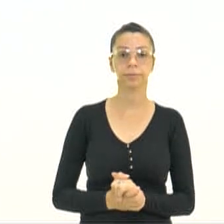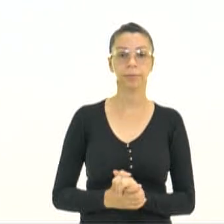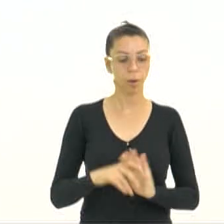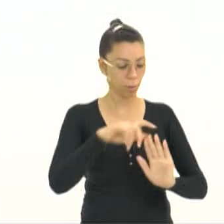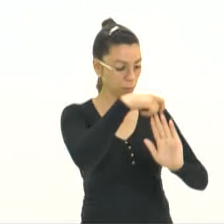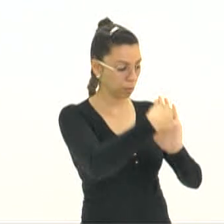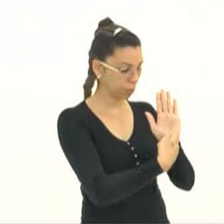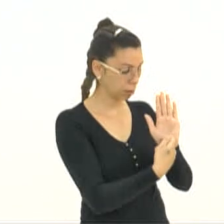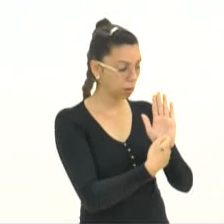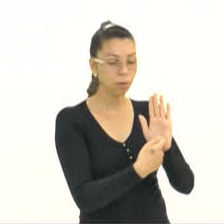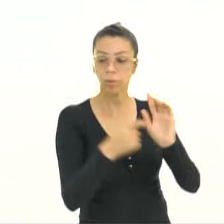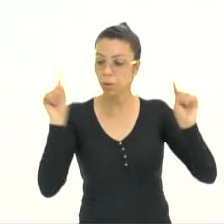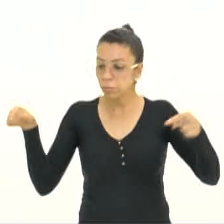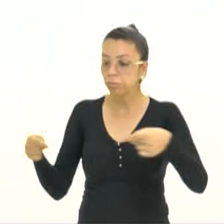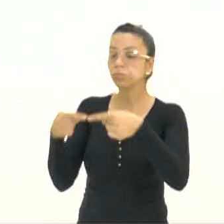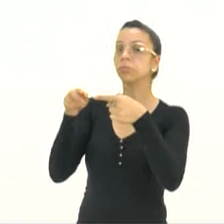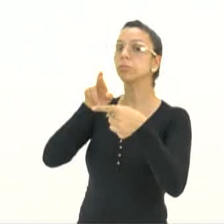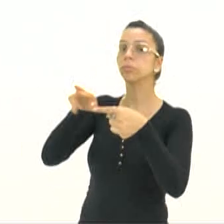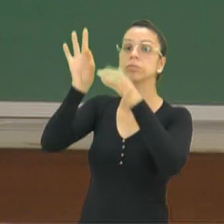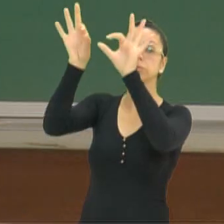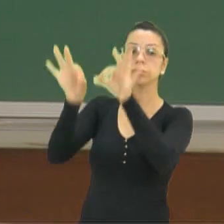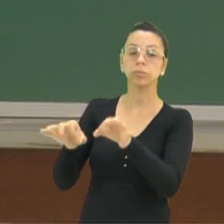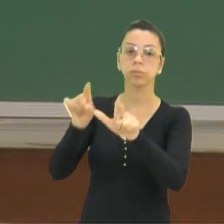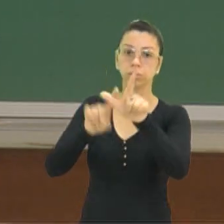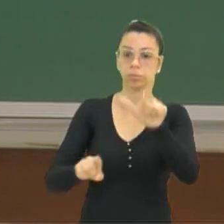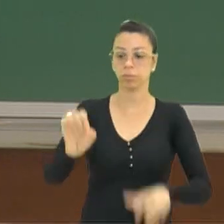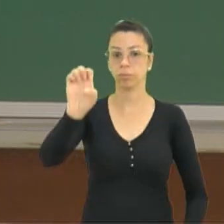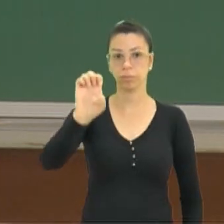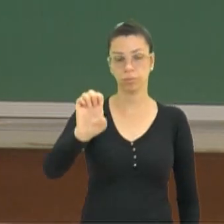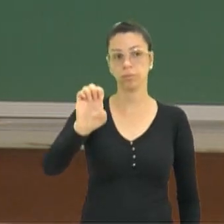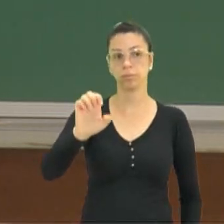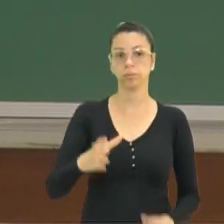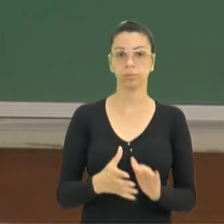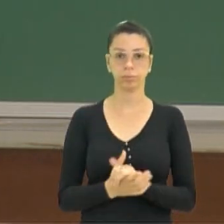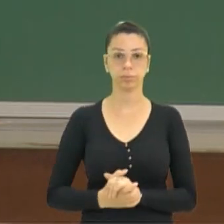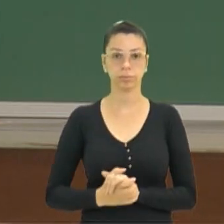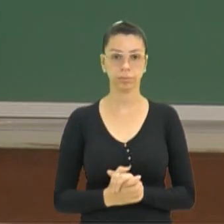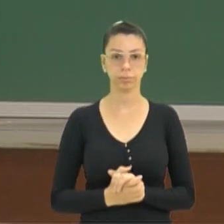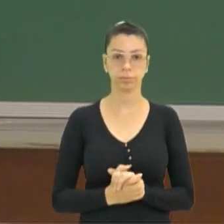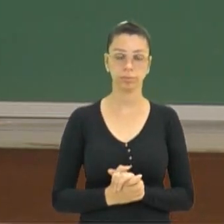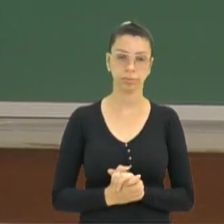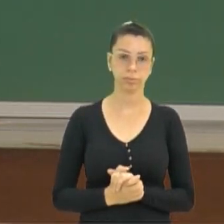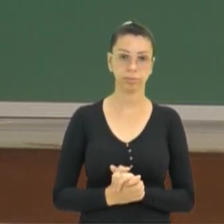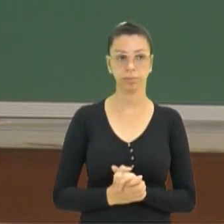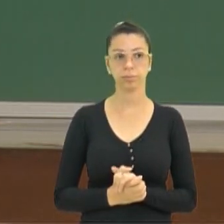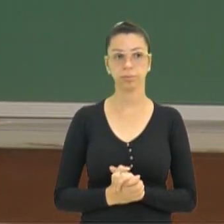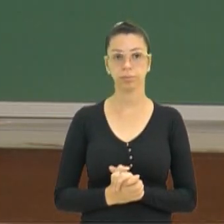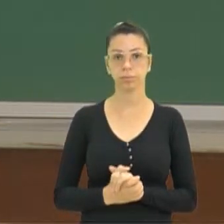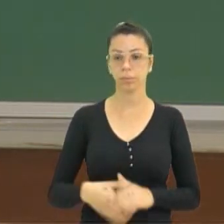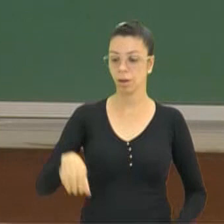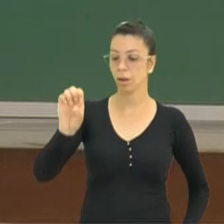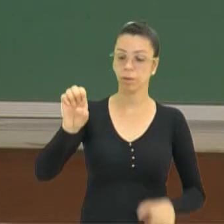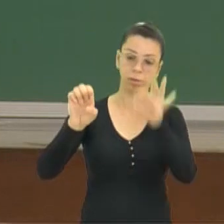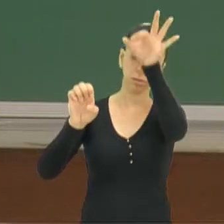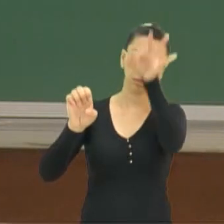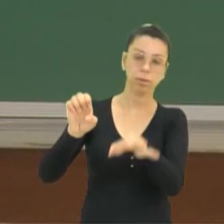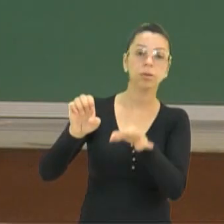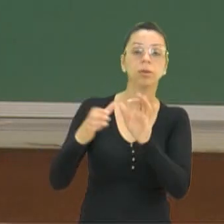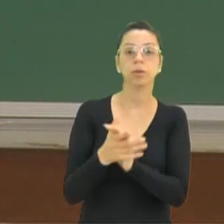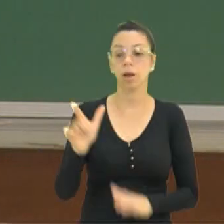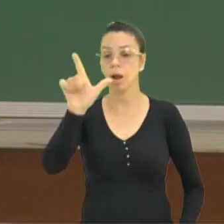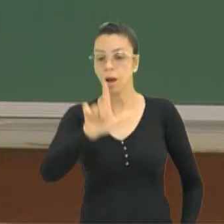texto. Qual é a alternativa correta? Letra E. Literature should be preserved. Que a literatura deveria